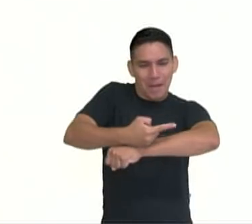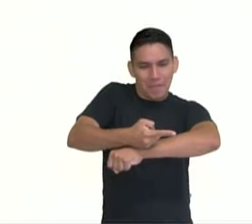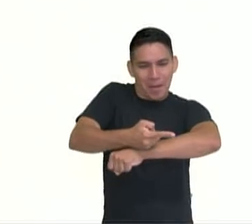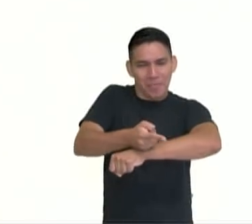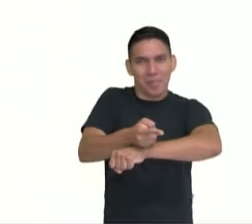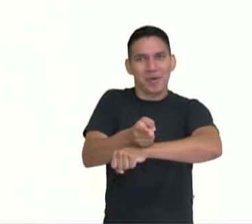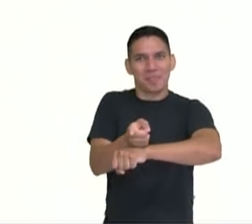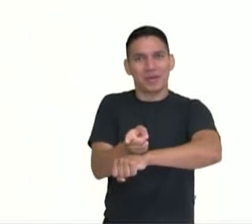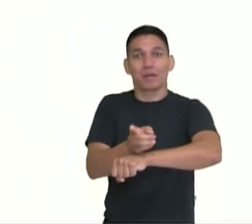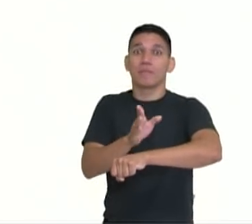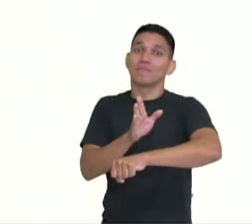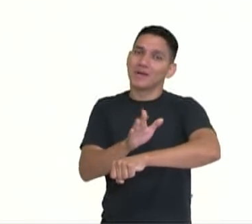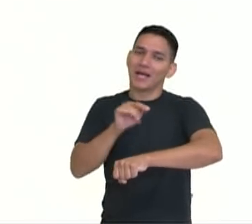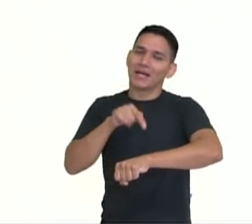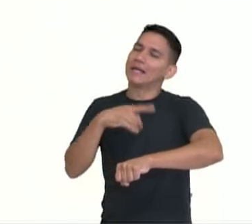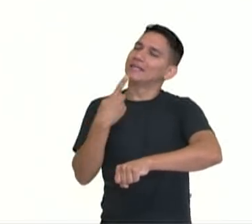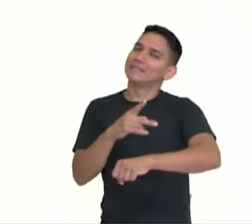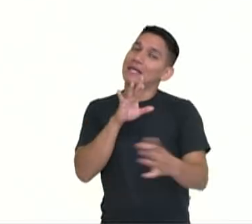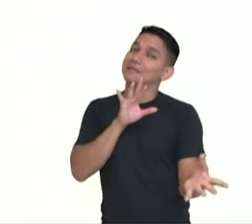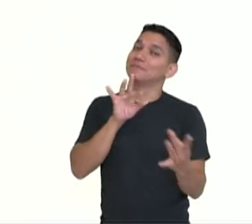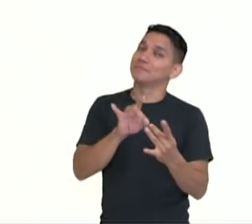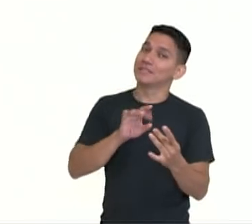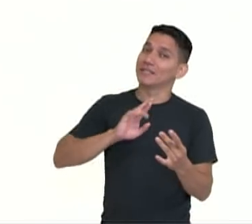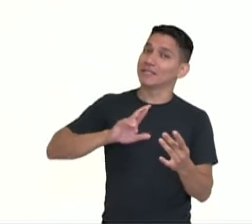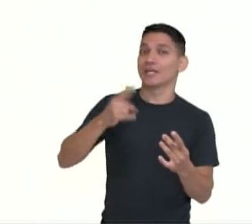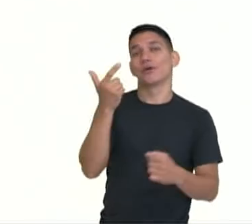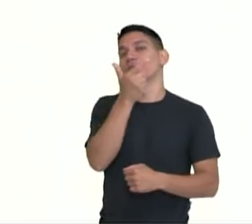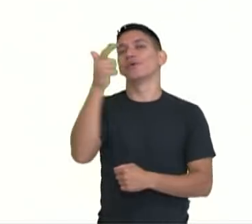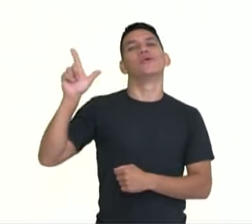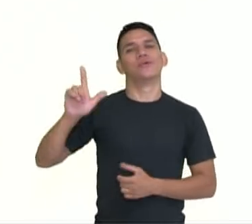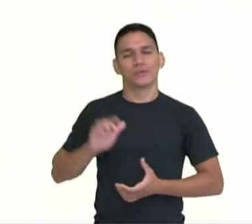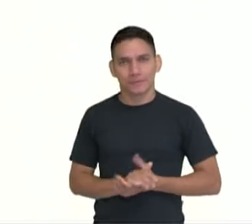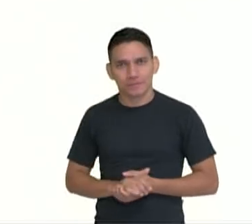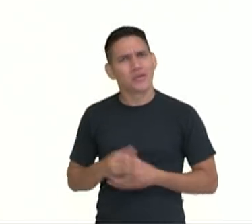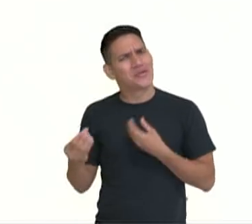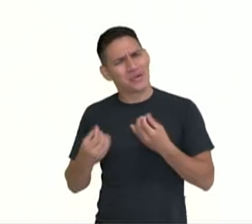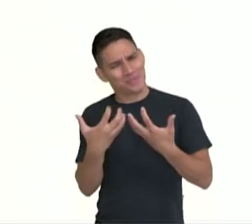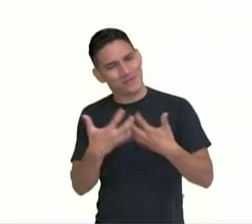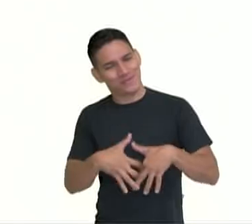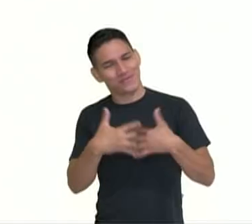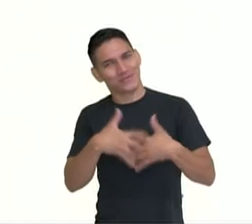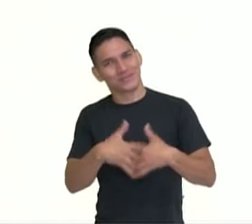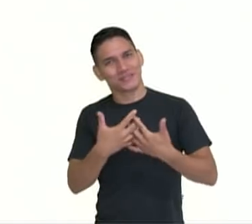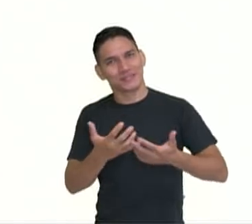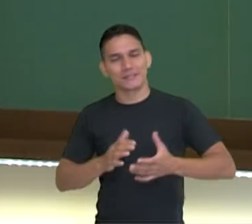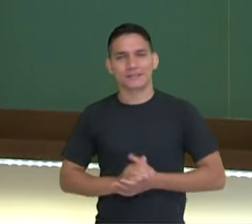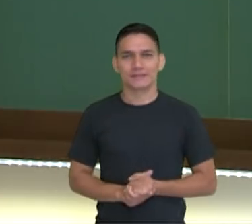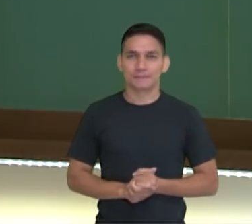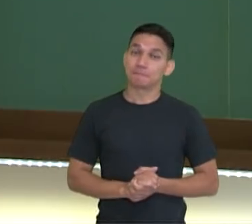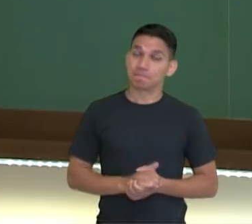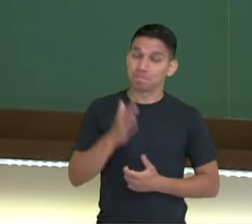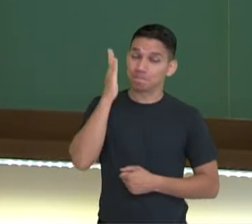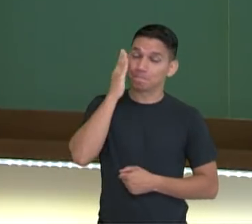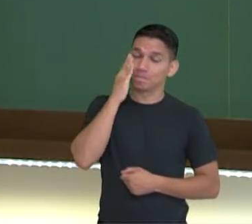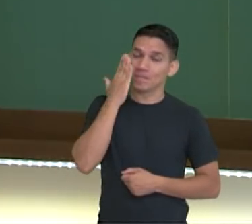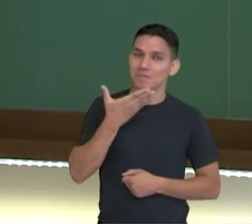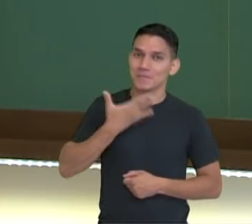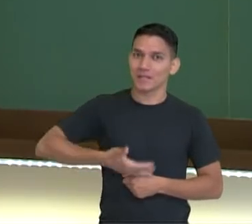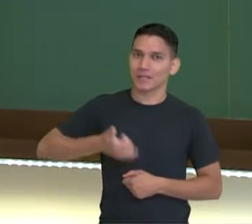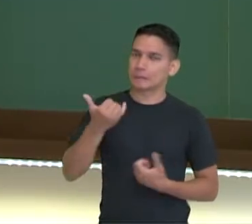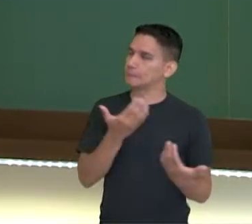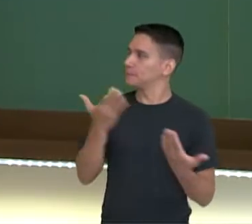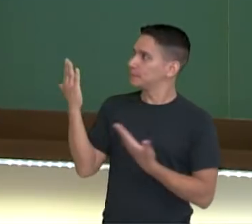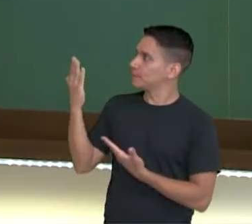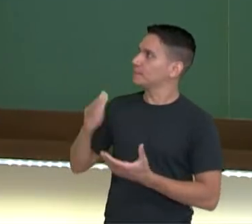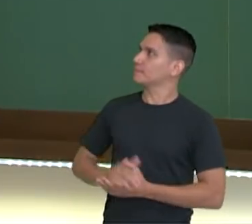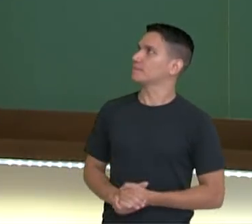do relógio, mas tem uma especificidade, ou seja, como que ela funciona, né? Vamos entender como que a